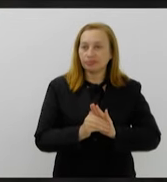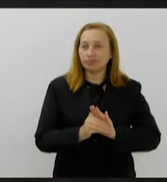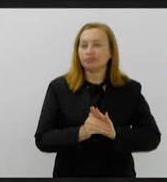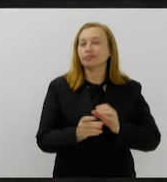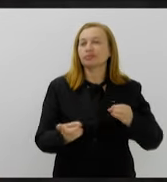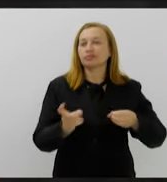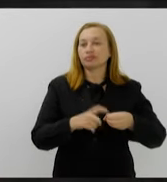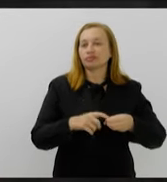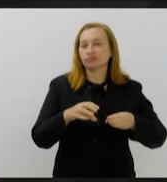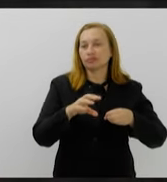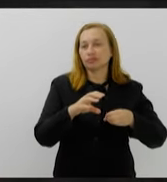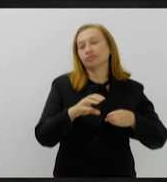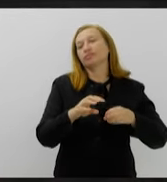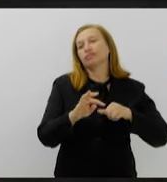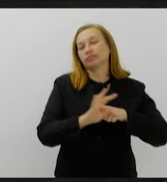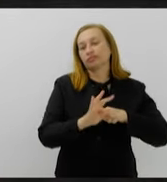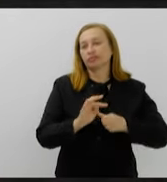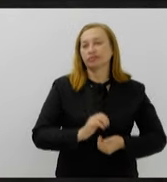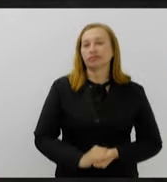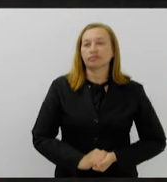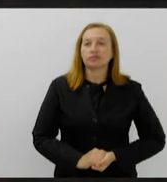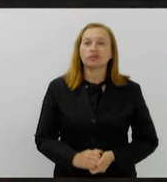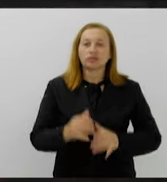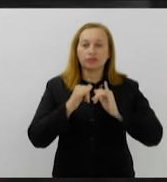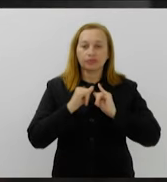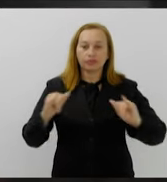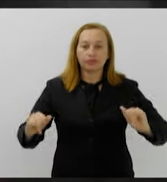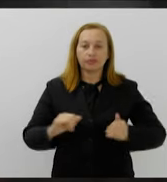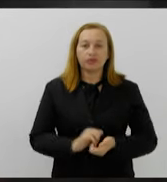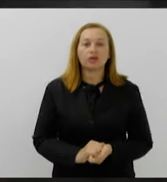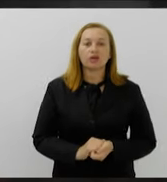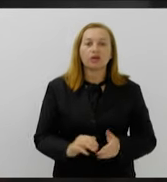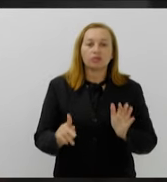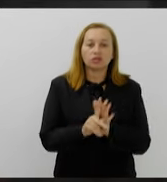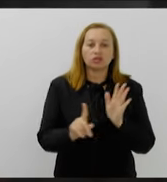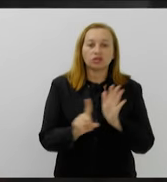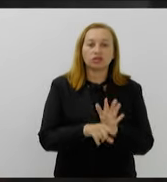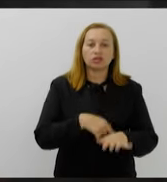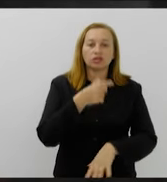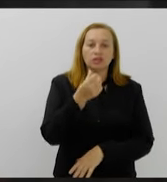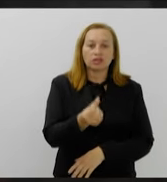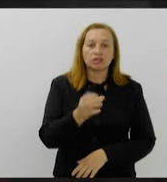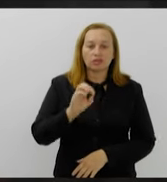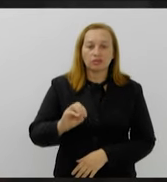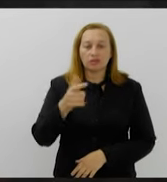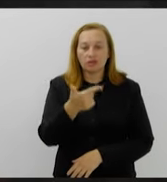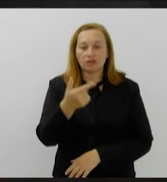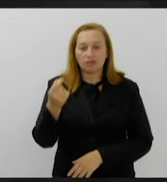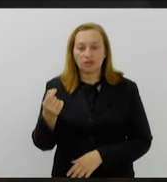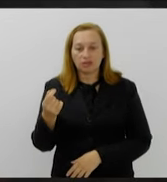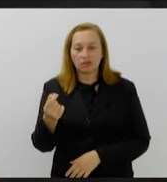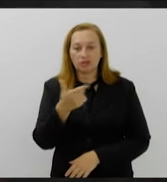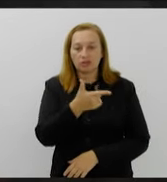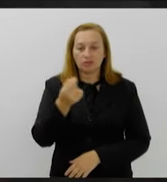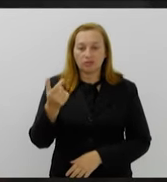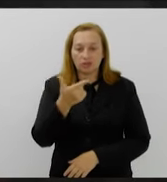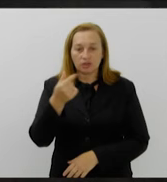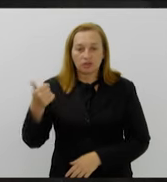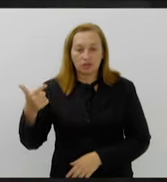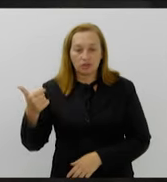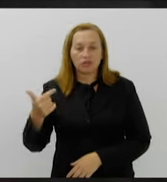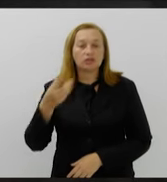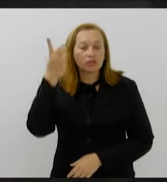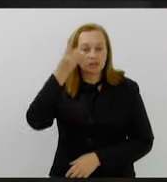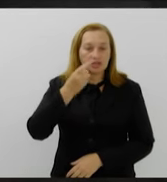comissões técnicas anuncio projeto de lei número 6020 de2022 de autoria do